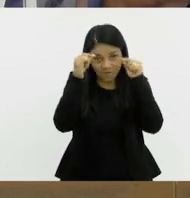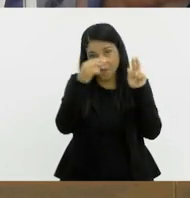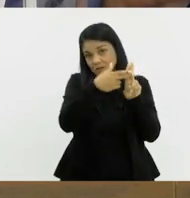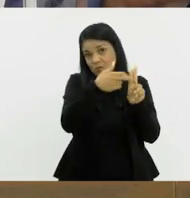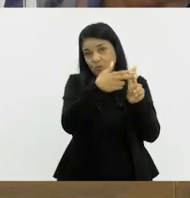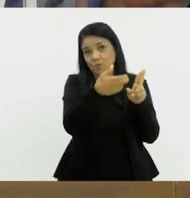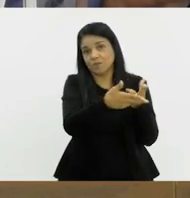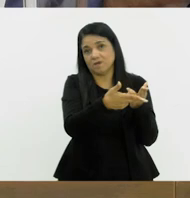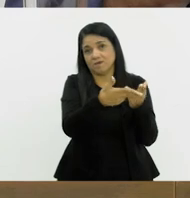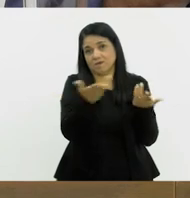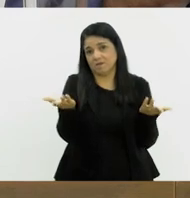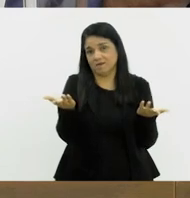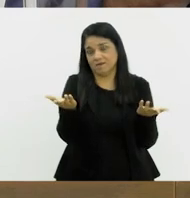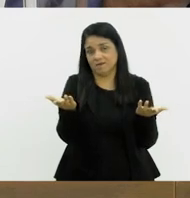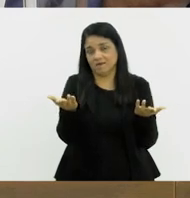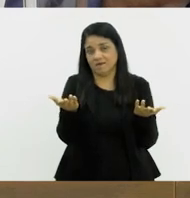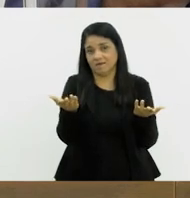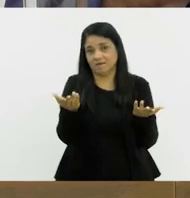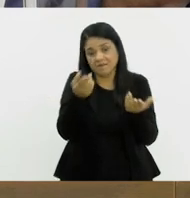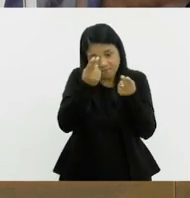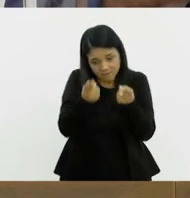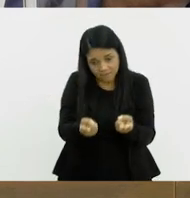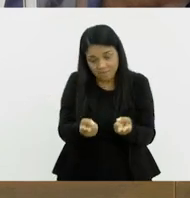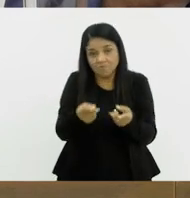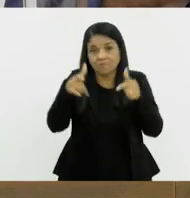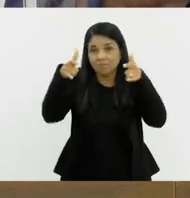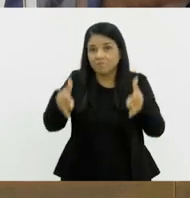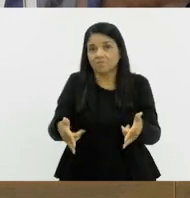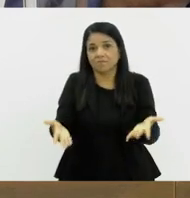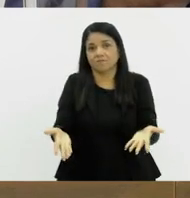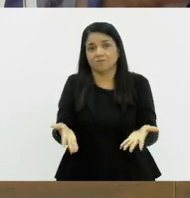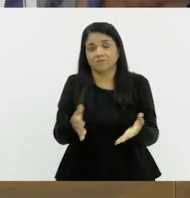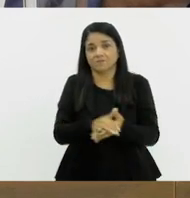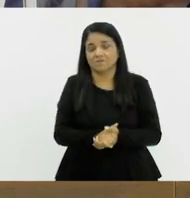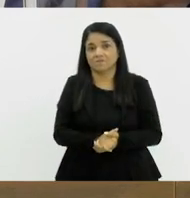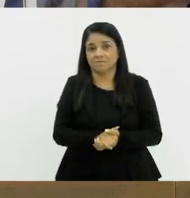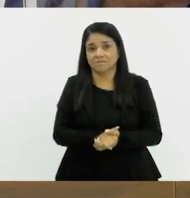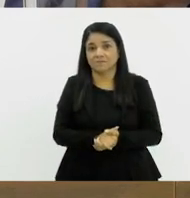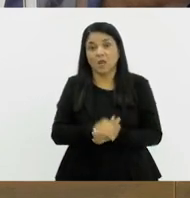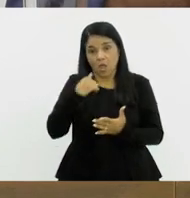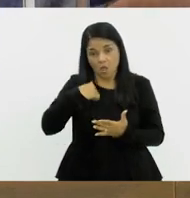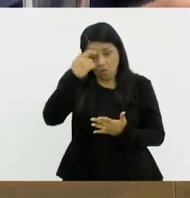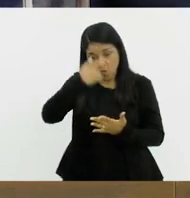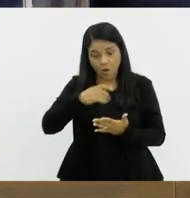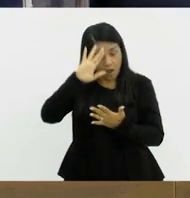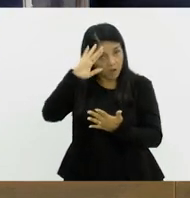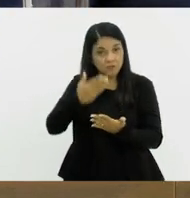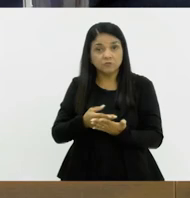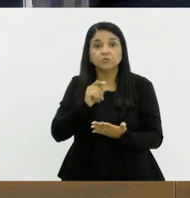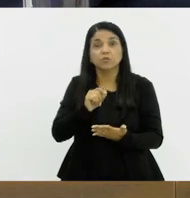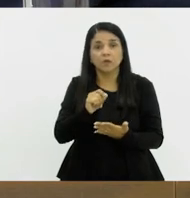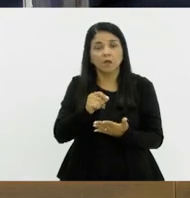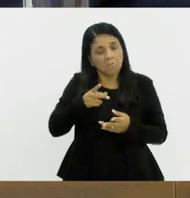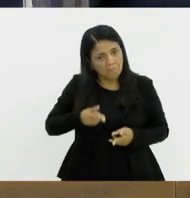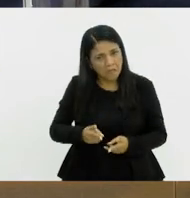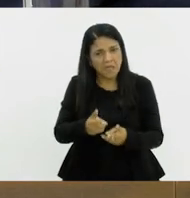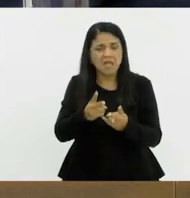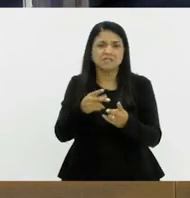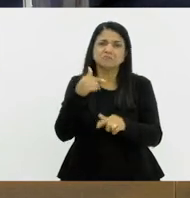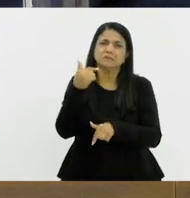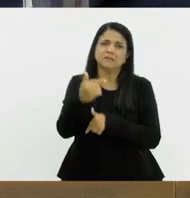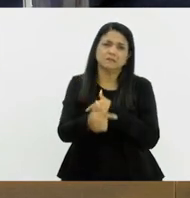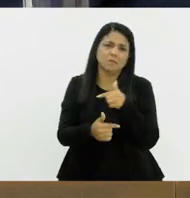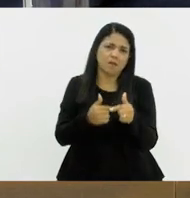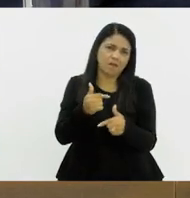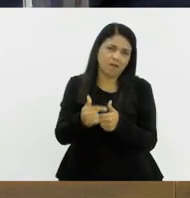internado. Né? Então, isso me leva a acreditar que a gente continuará com as mesmas práticas, que